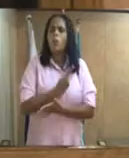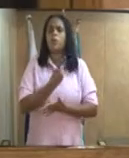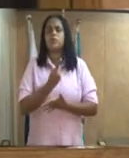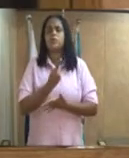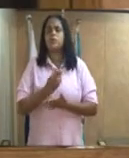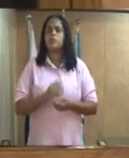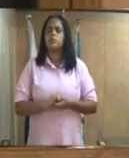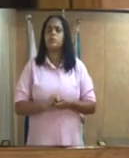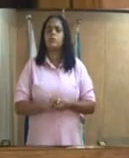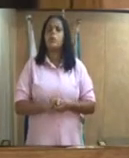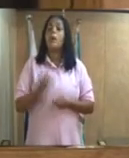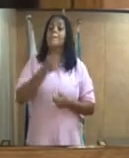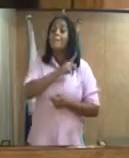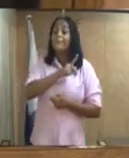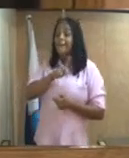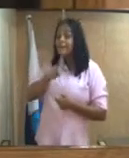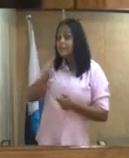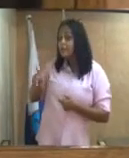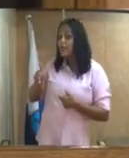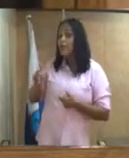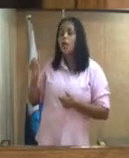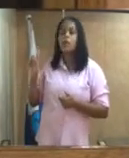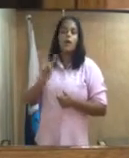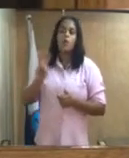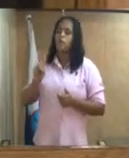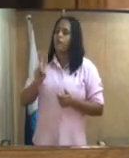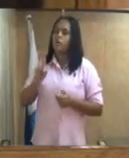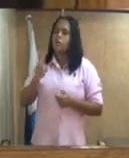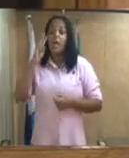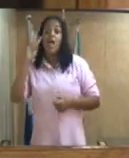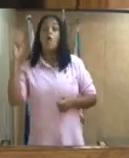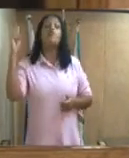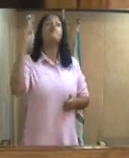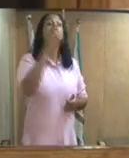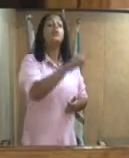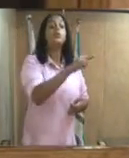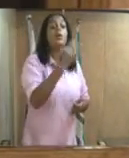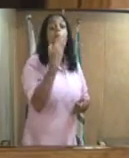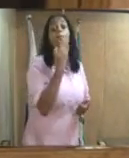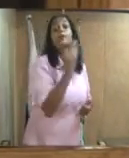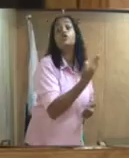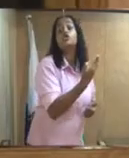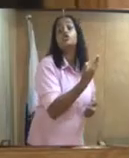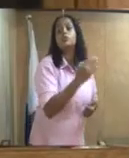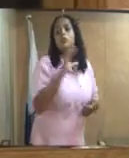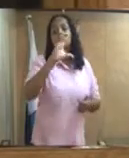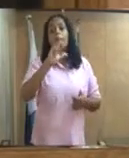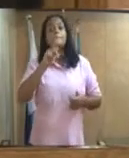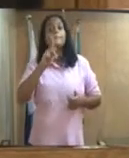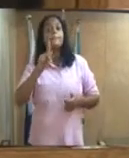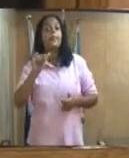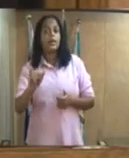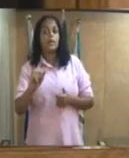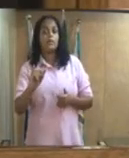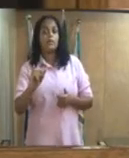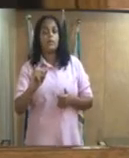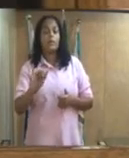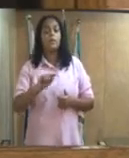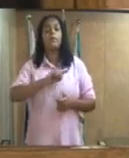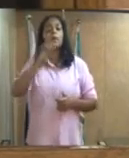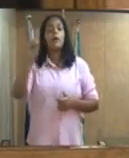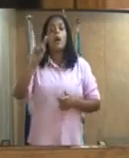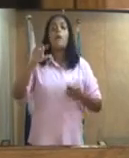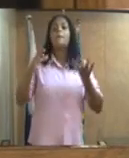caso o presidente não tivesse recepcionado o pedido da CPI, ele mandaria para o plenário